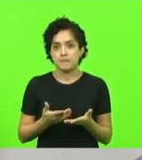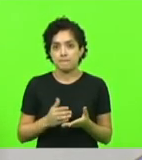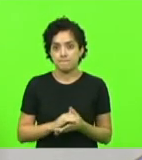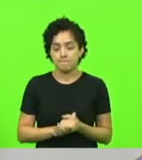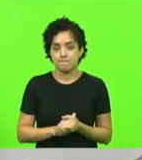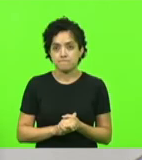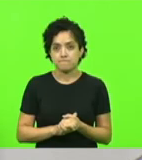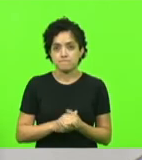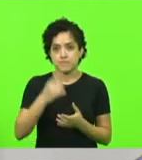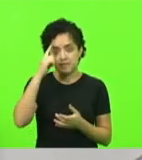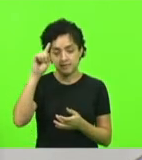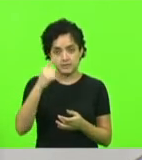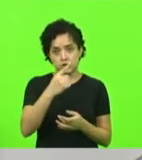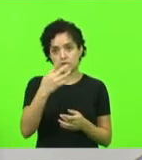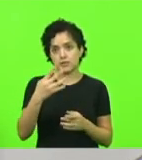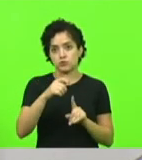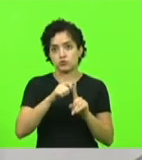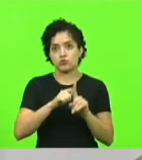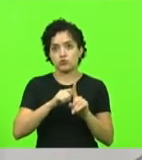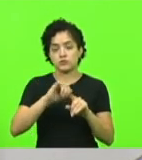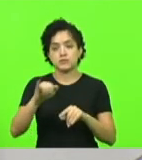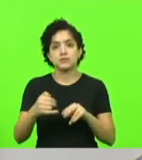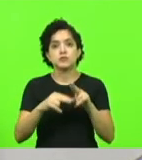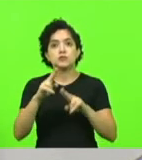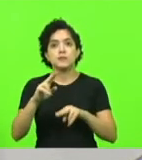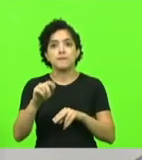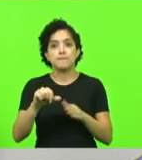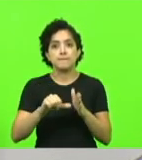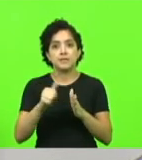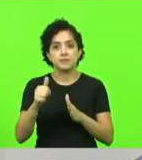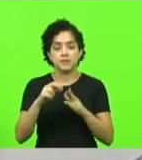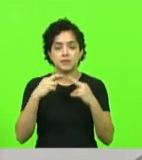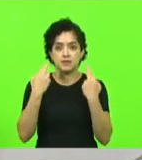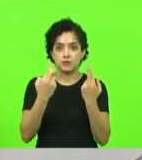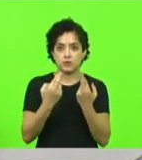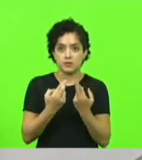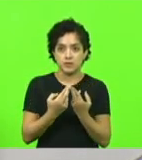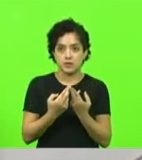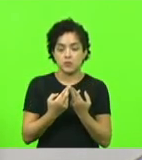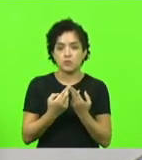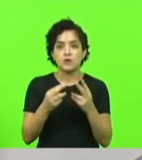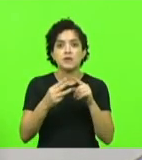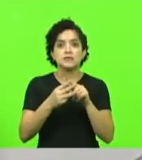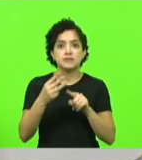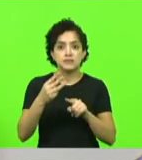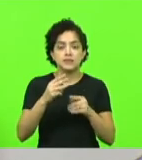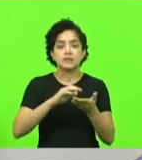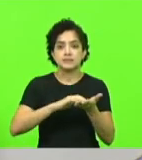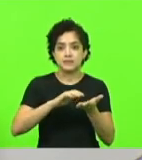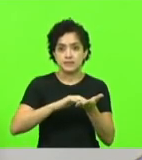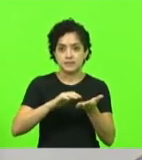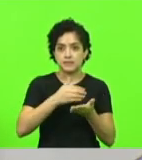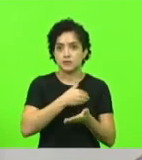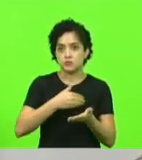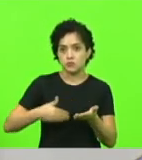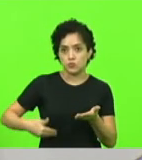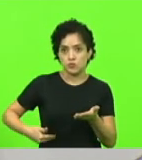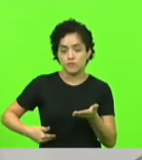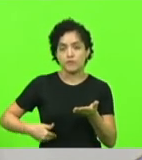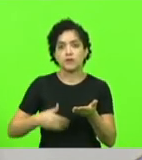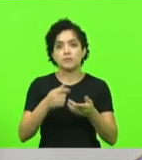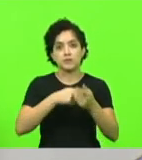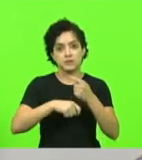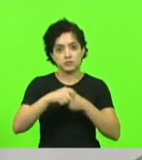dia 14 de junho, a primeira reunião, com 3 secretários de governo, secretário da